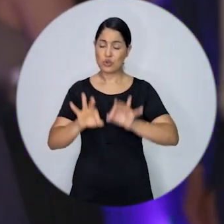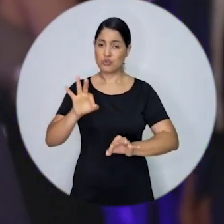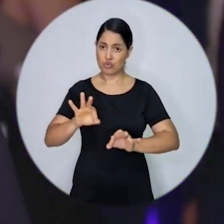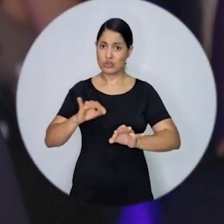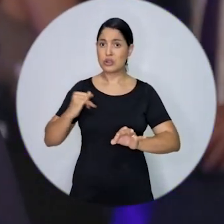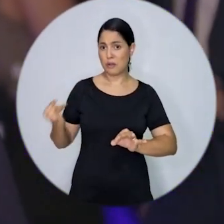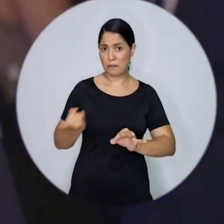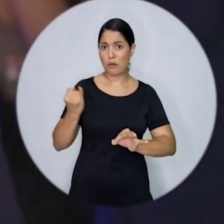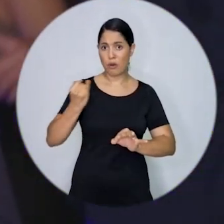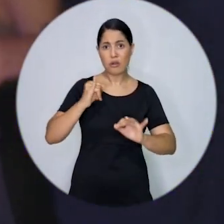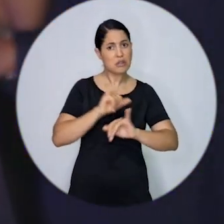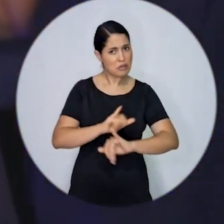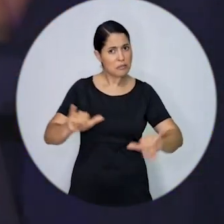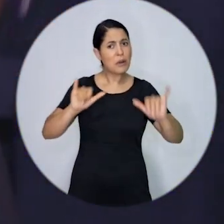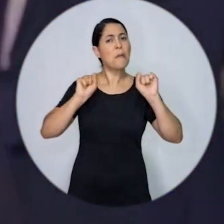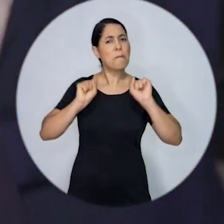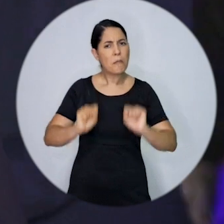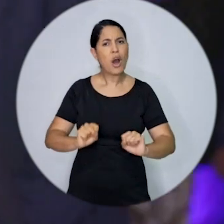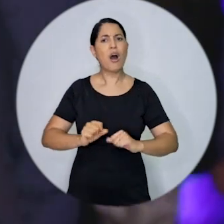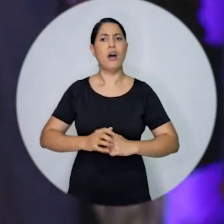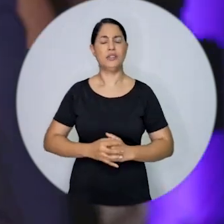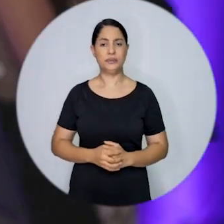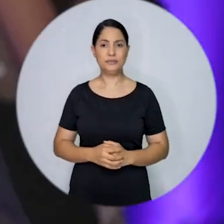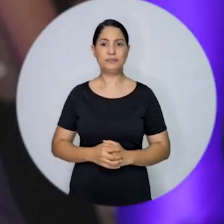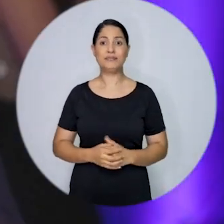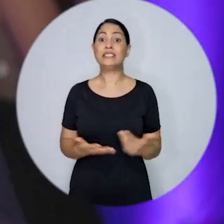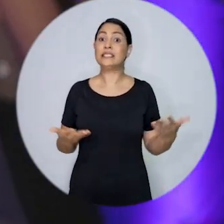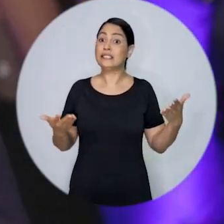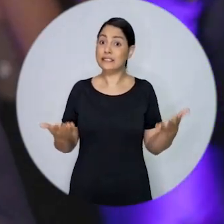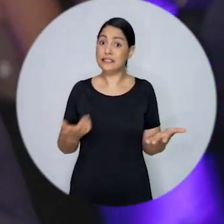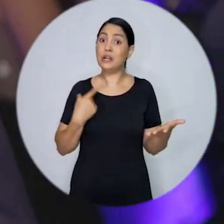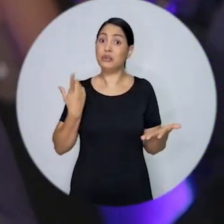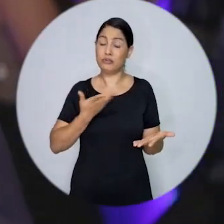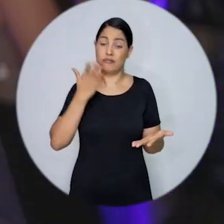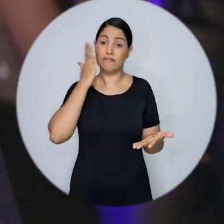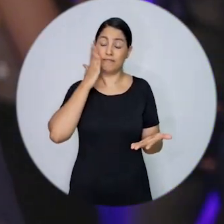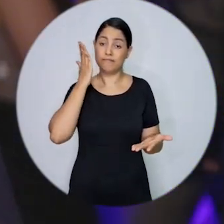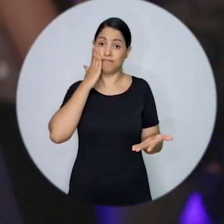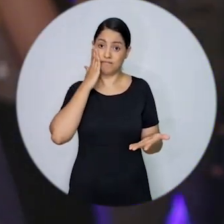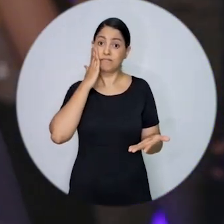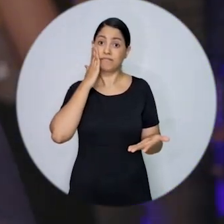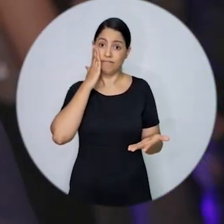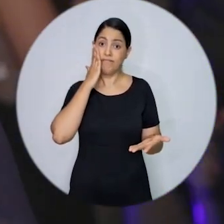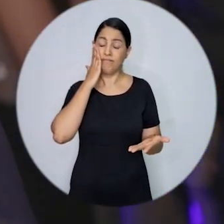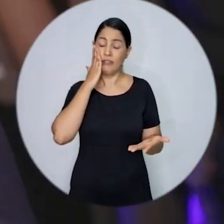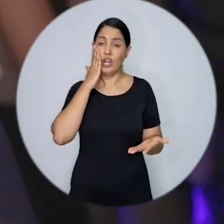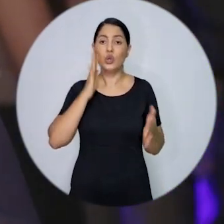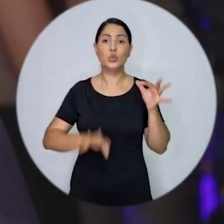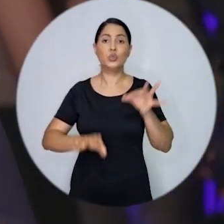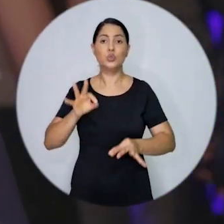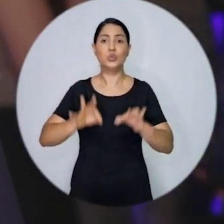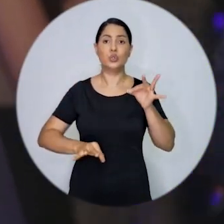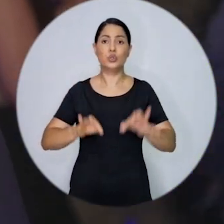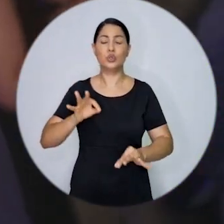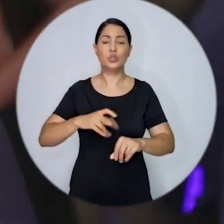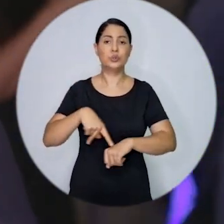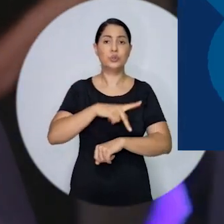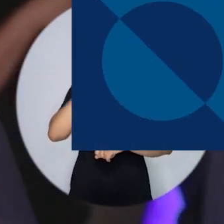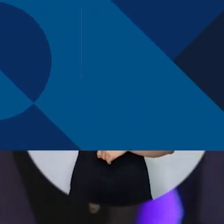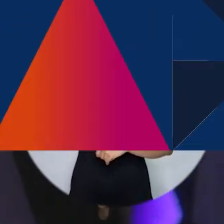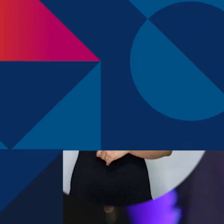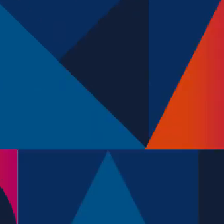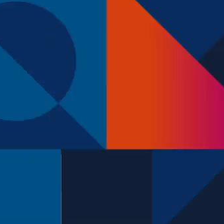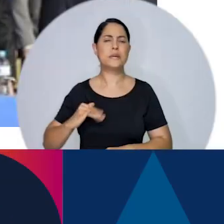de justiça. Nós sabemos que são funções essenciais para que a justiça